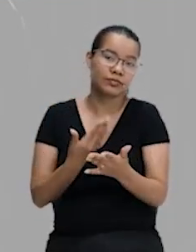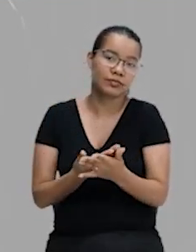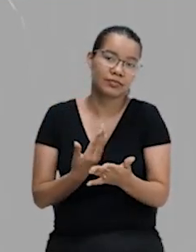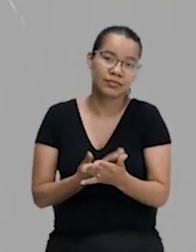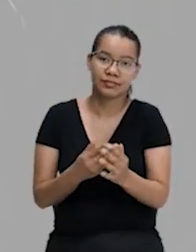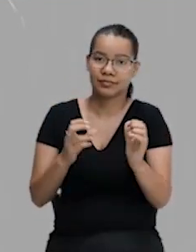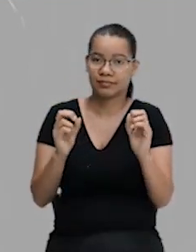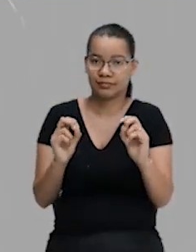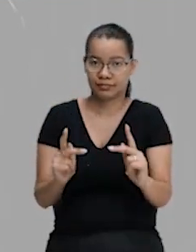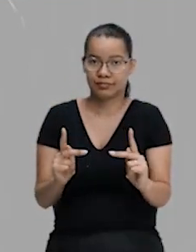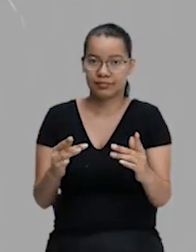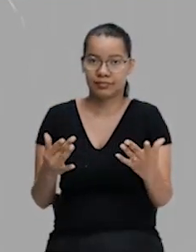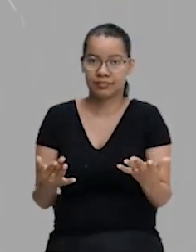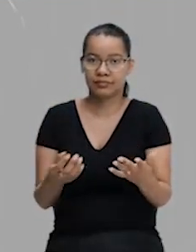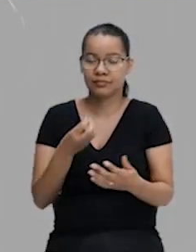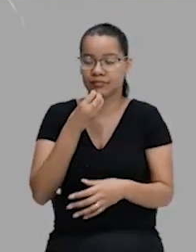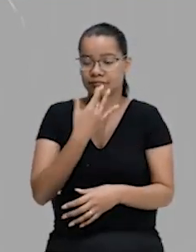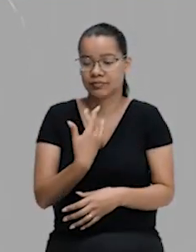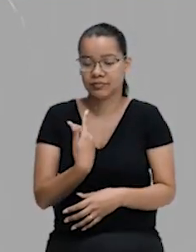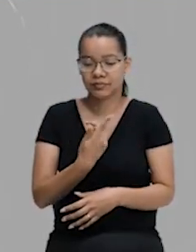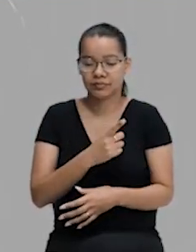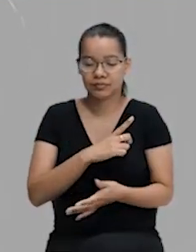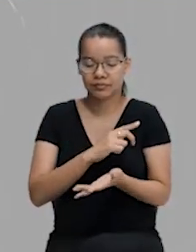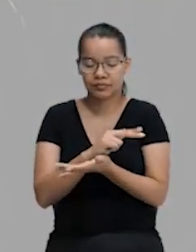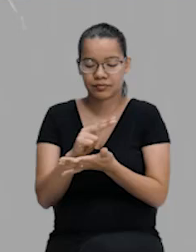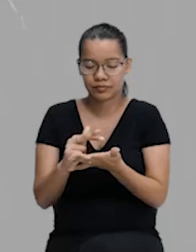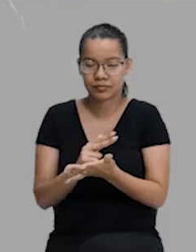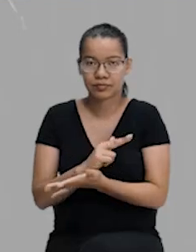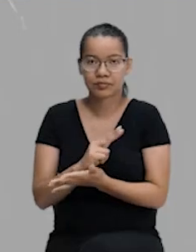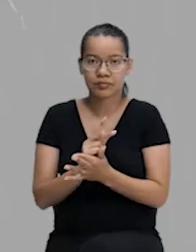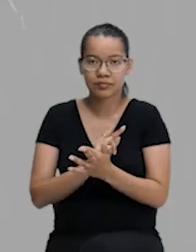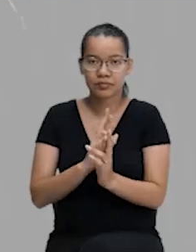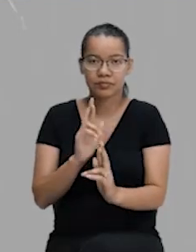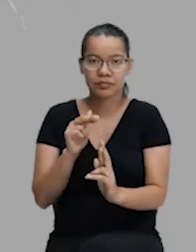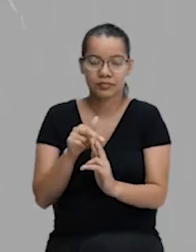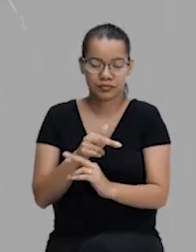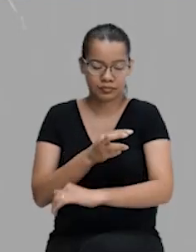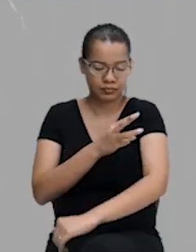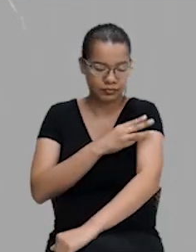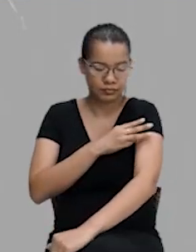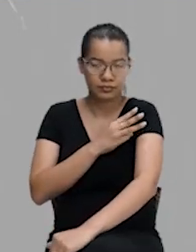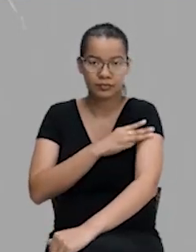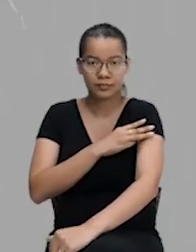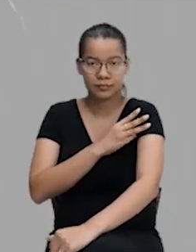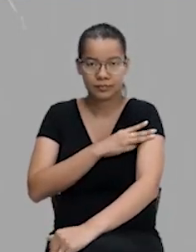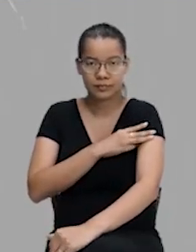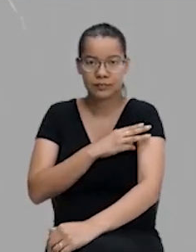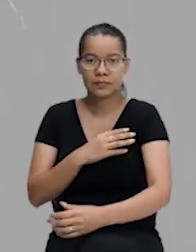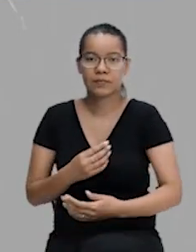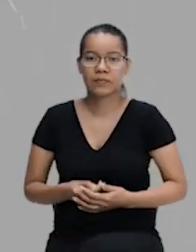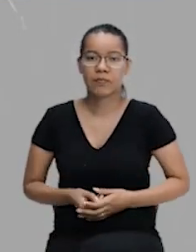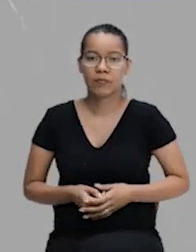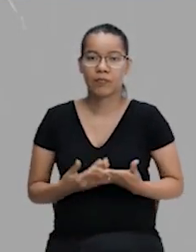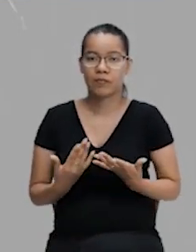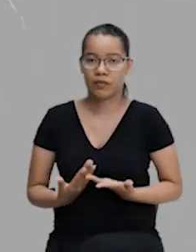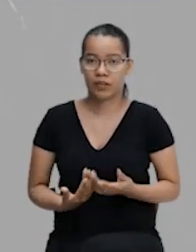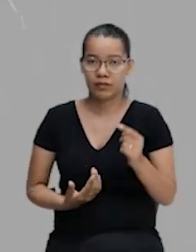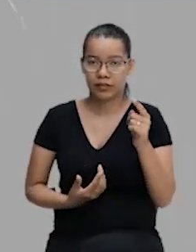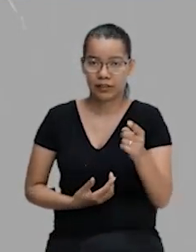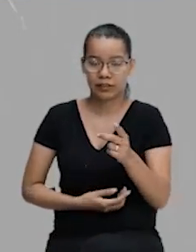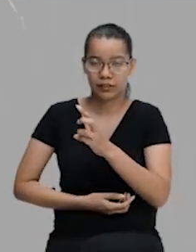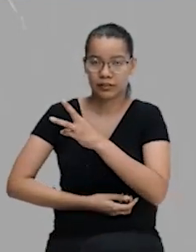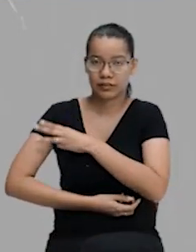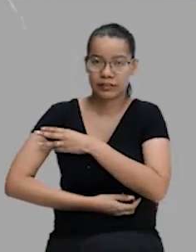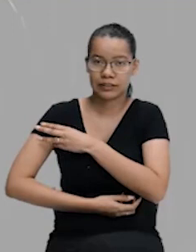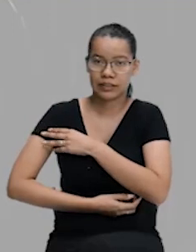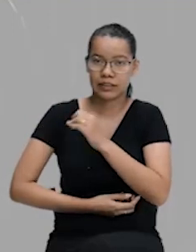bola? Bom, estamos em uma série de aulas relacionadas ao terceiro ano do ensino médio. Então, essa galera do terceirão